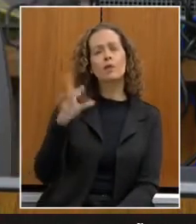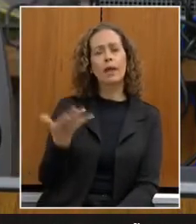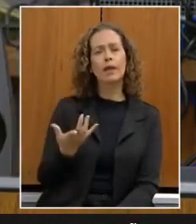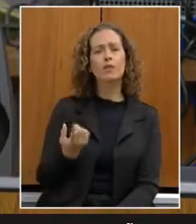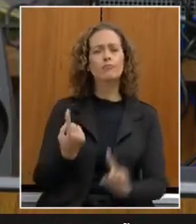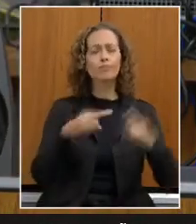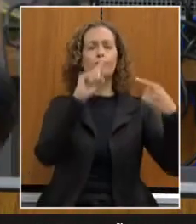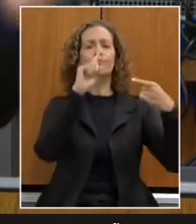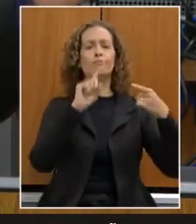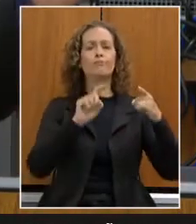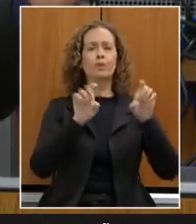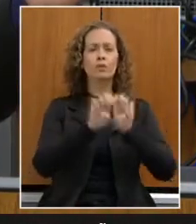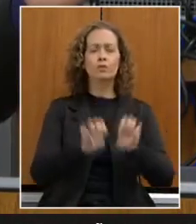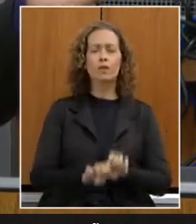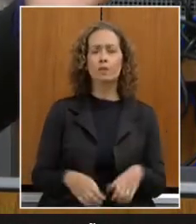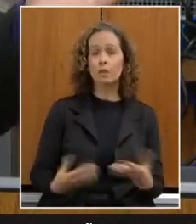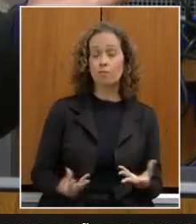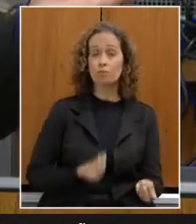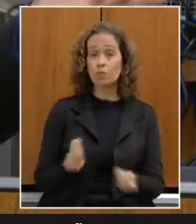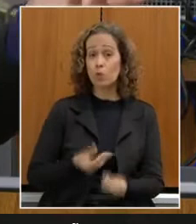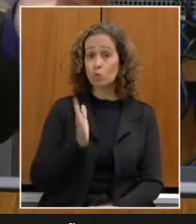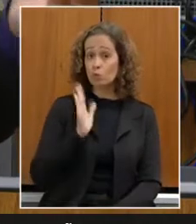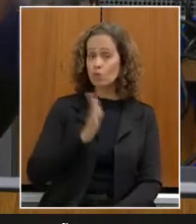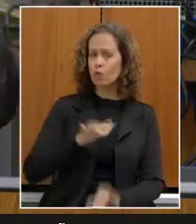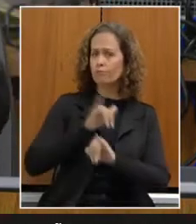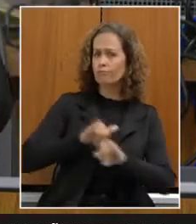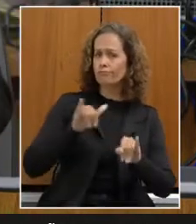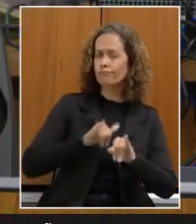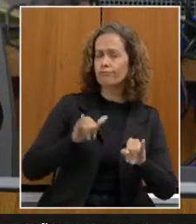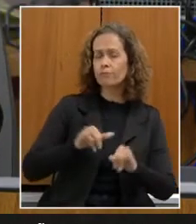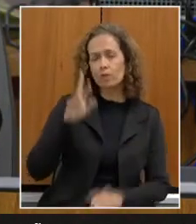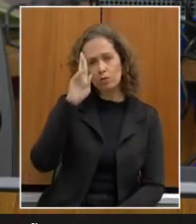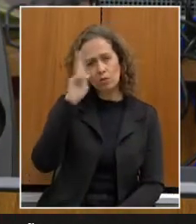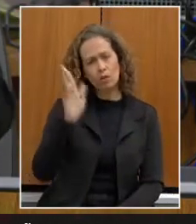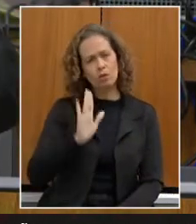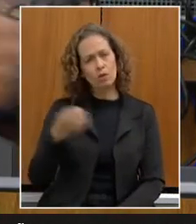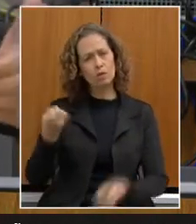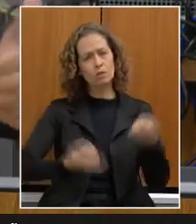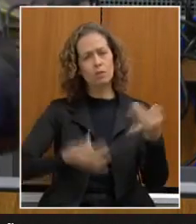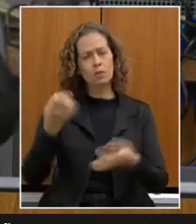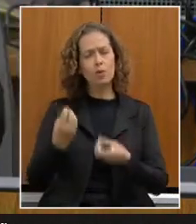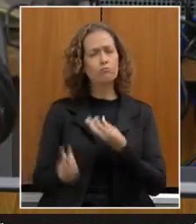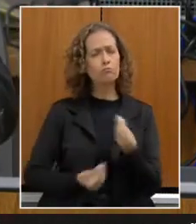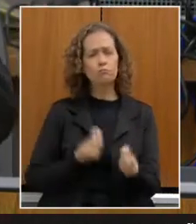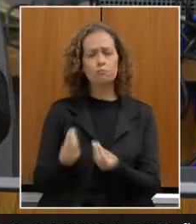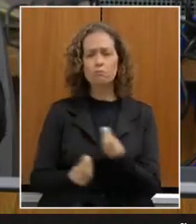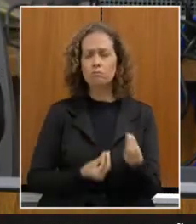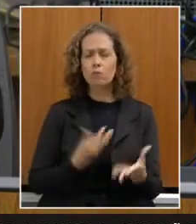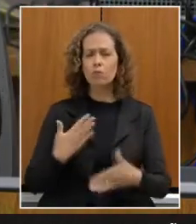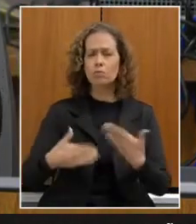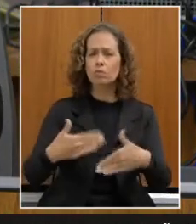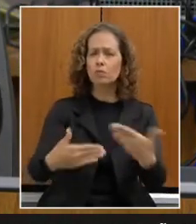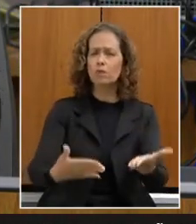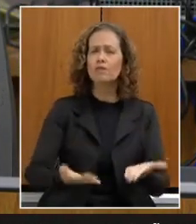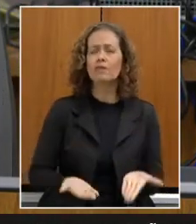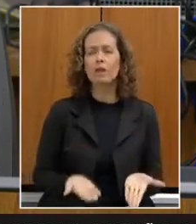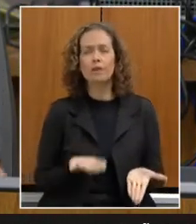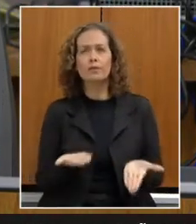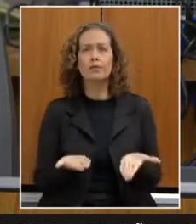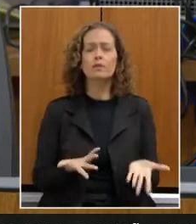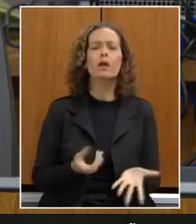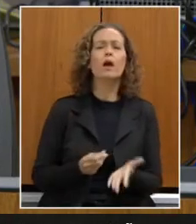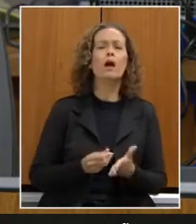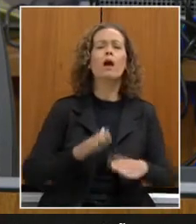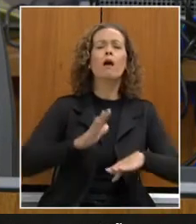aqui na casa e como muito bem colocou pelo senhor da possibilidade do andamento que está da produção